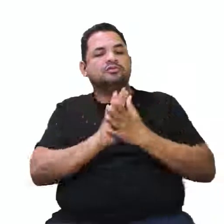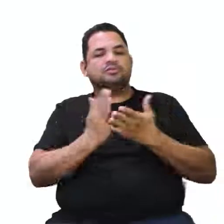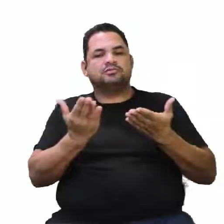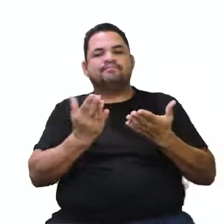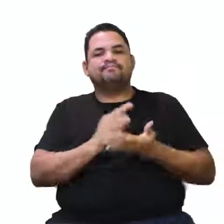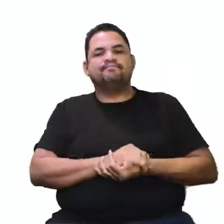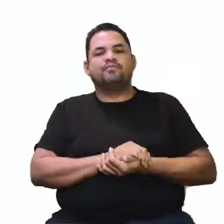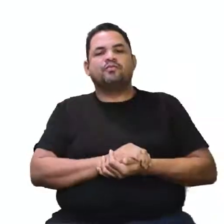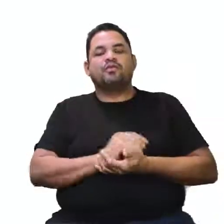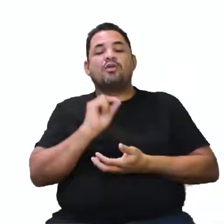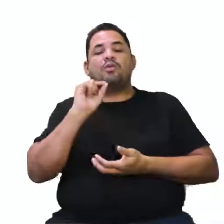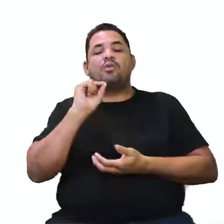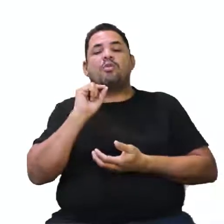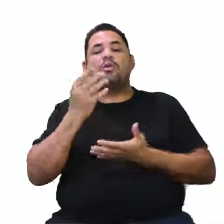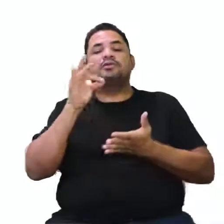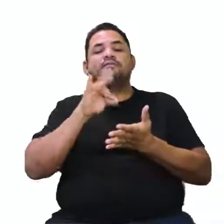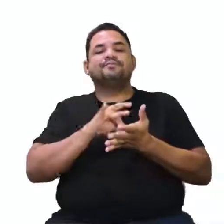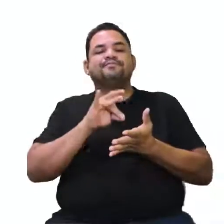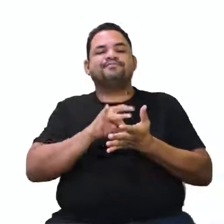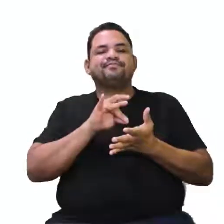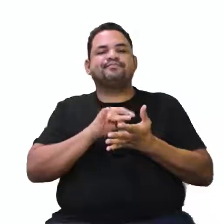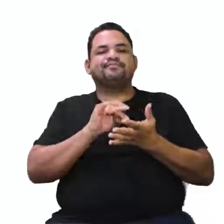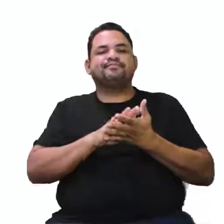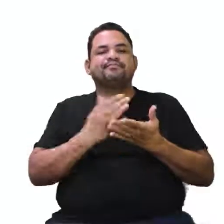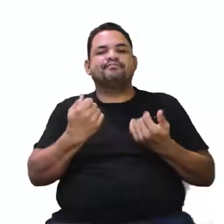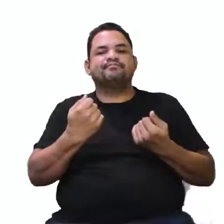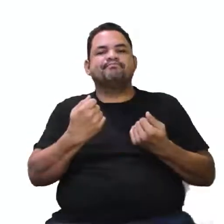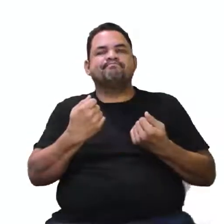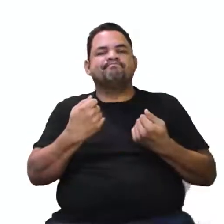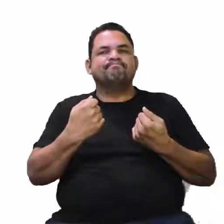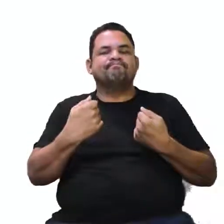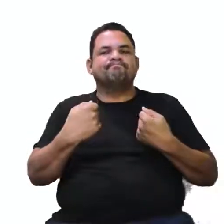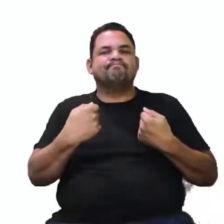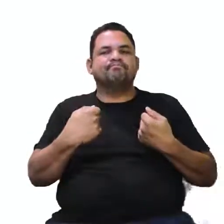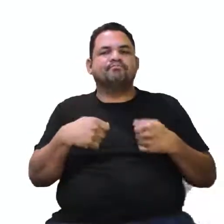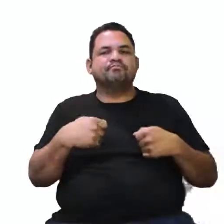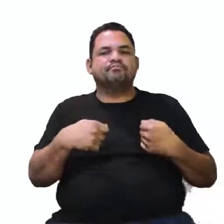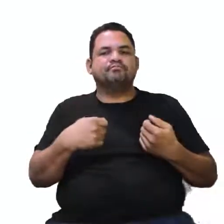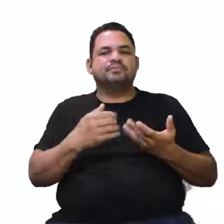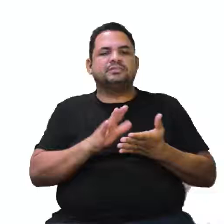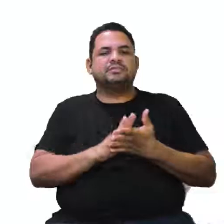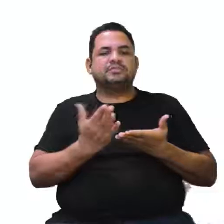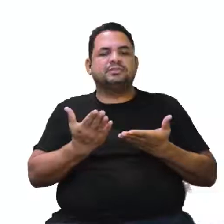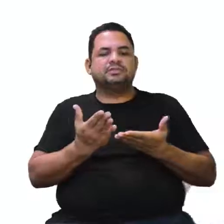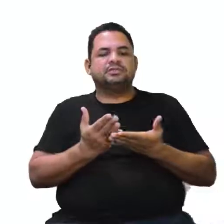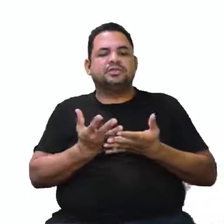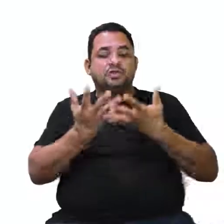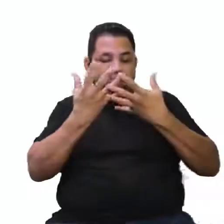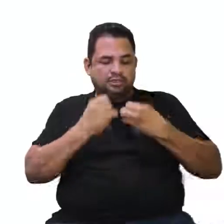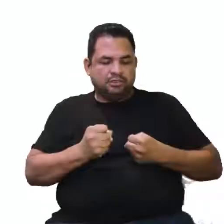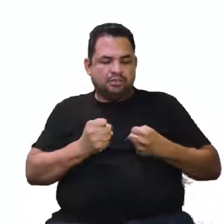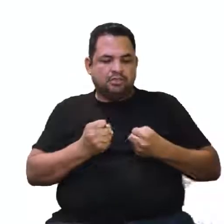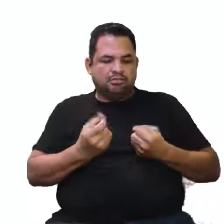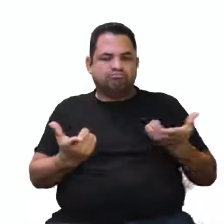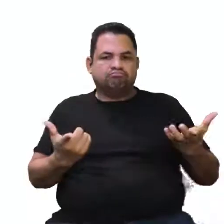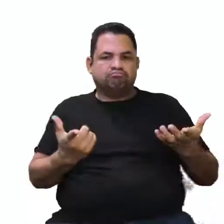para a gente e o que de fato isso deve ser assumido por mim,